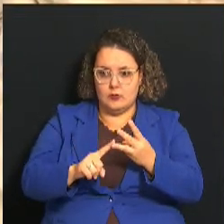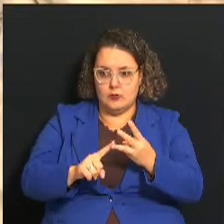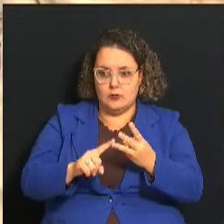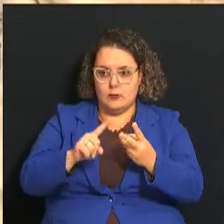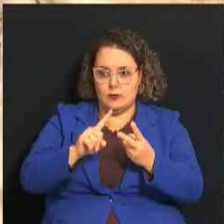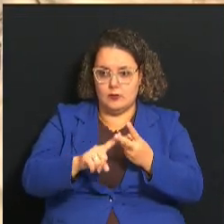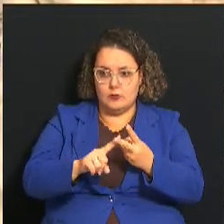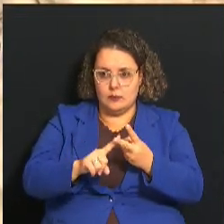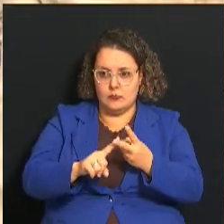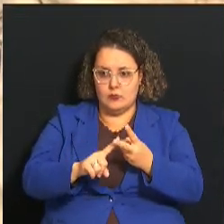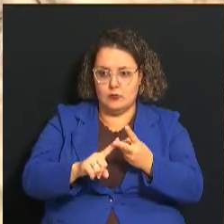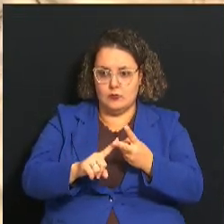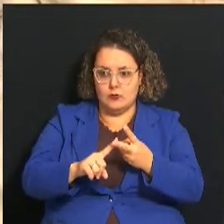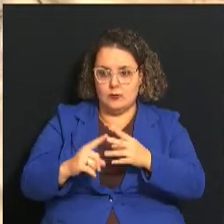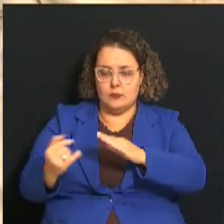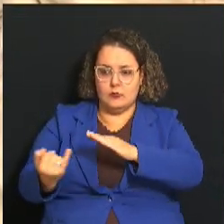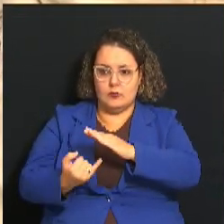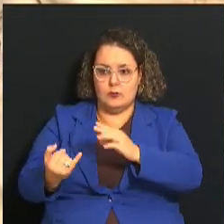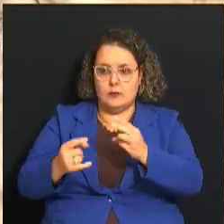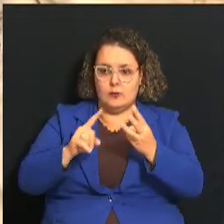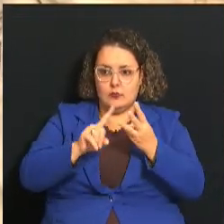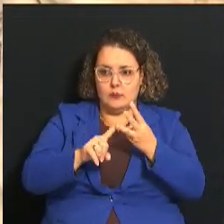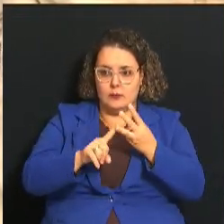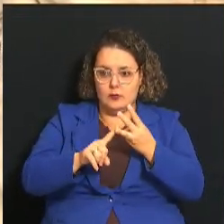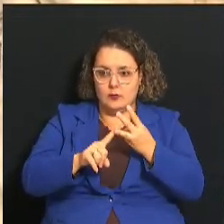pelas entidades e outro